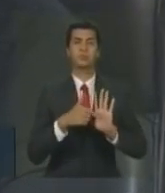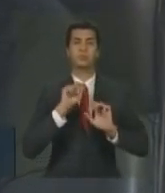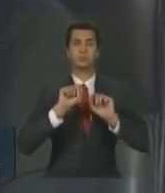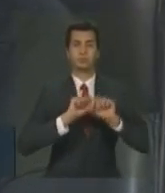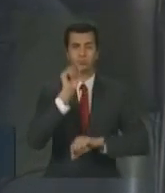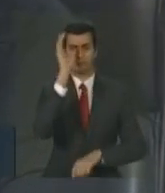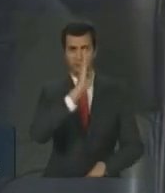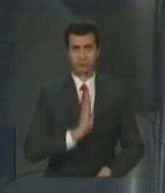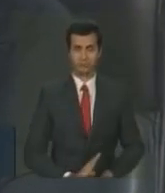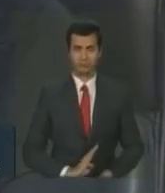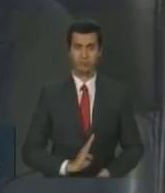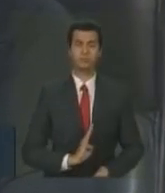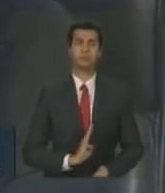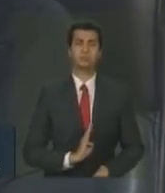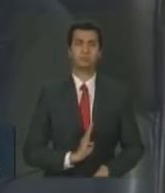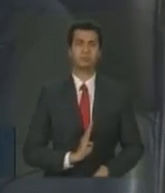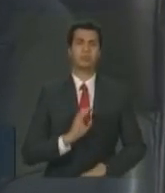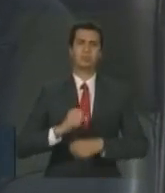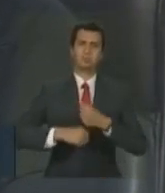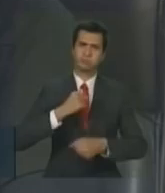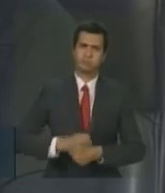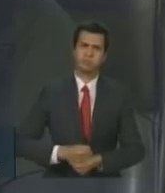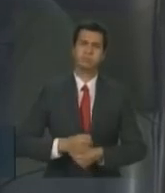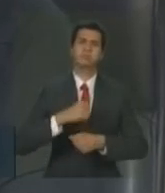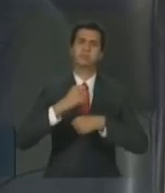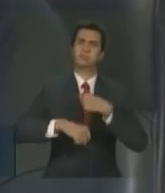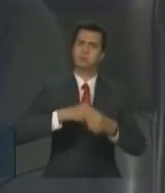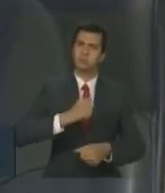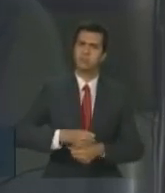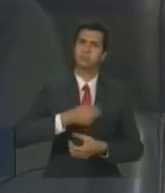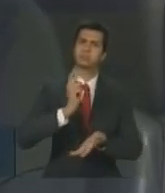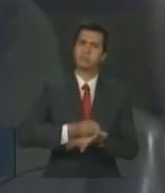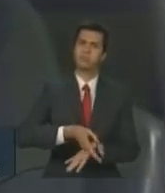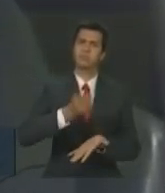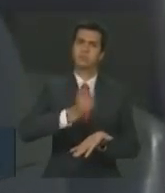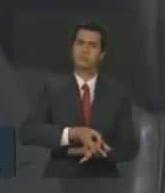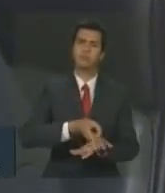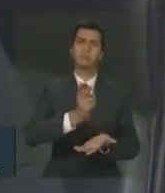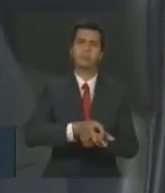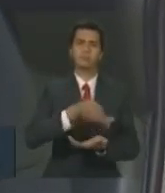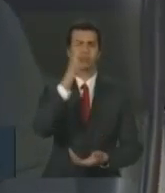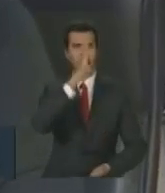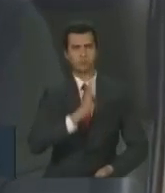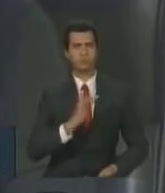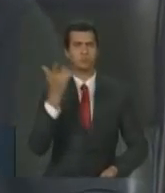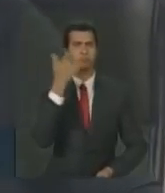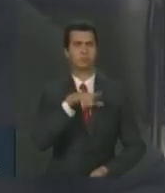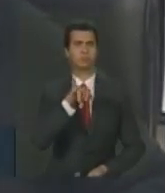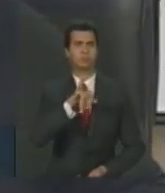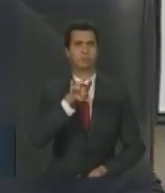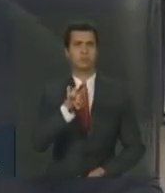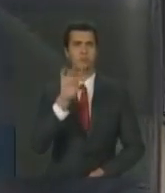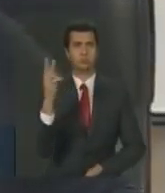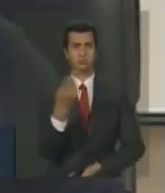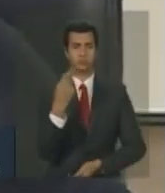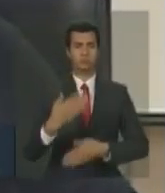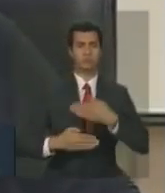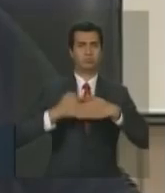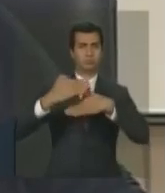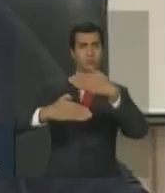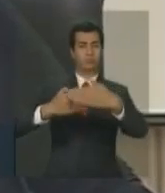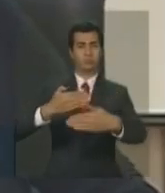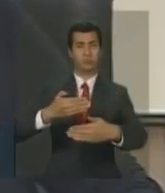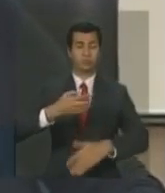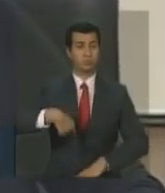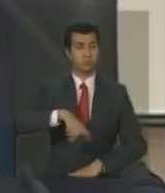o Brasil tem conseguido avançar nos indicadores de desenvolvimento humano. Para nós, isso é